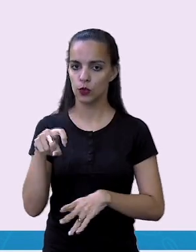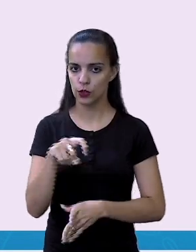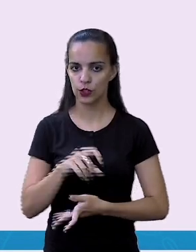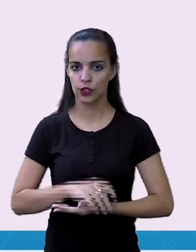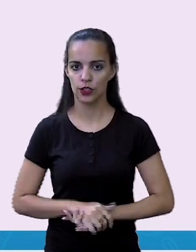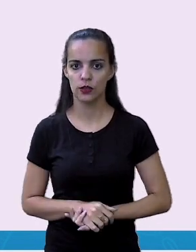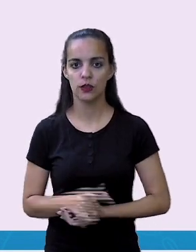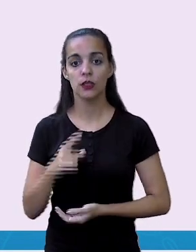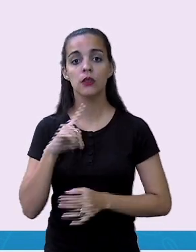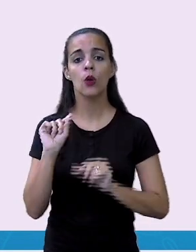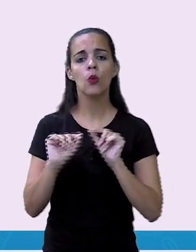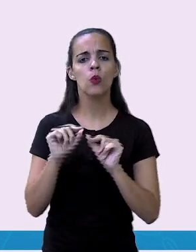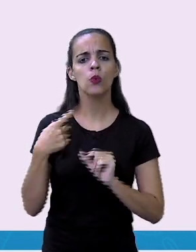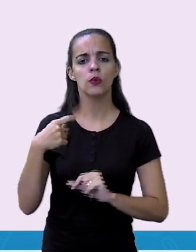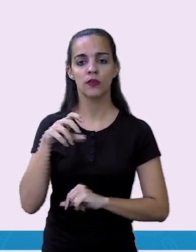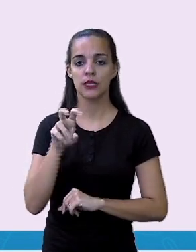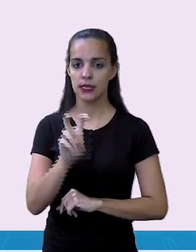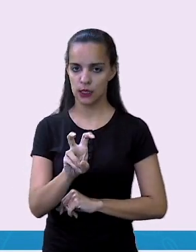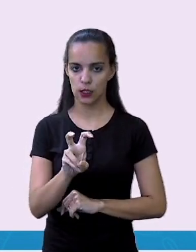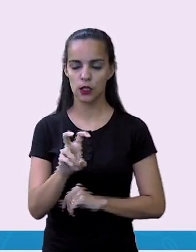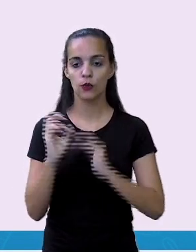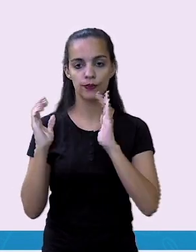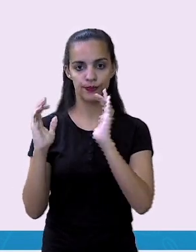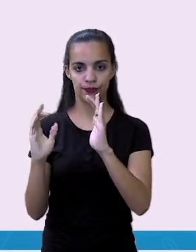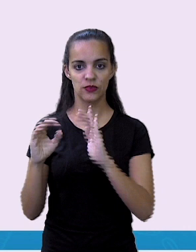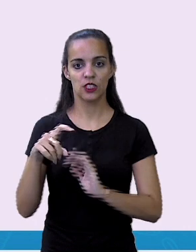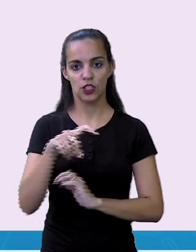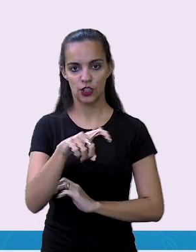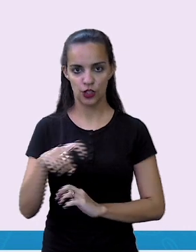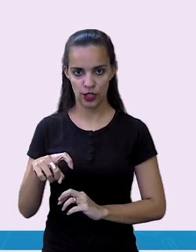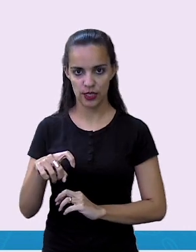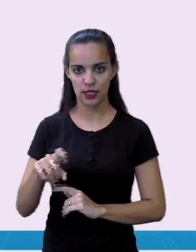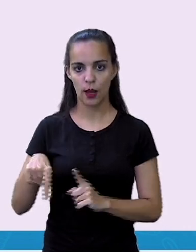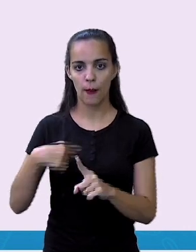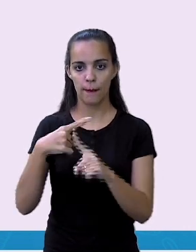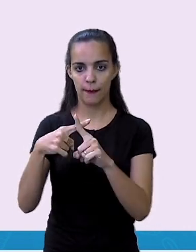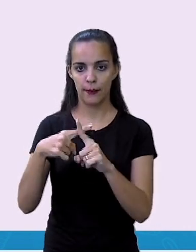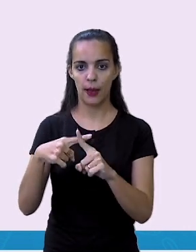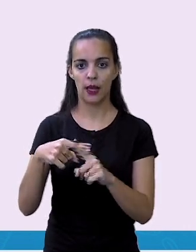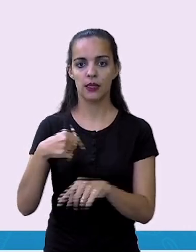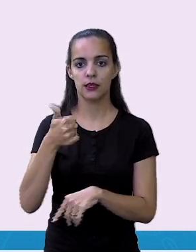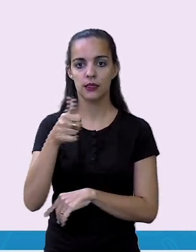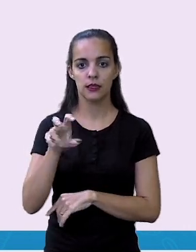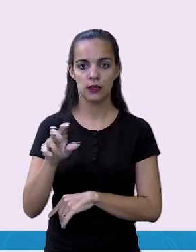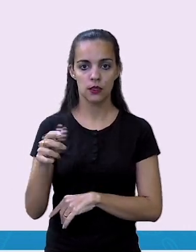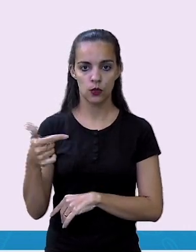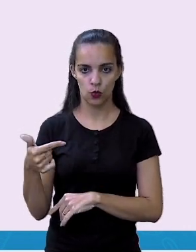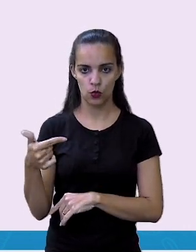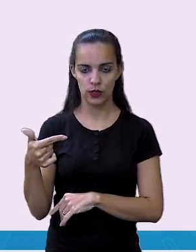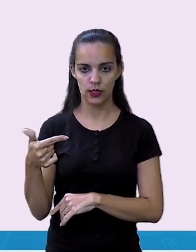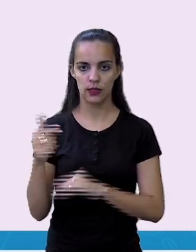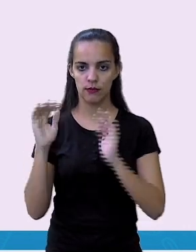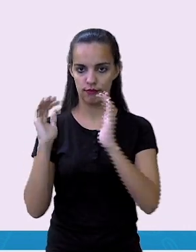o 5. 5x dividido por 5x, 10 por 5,